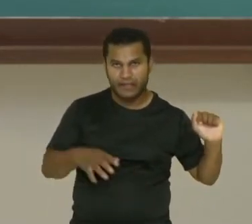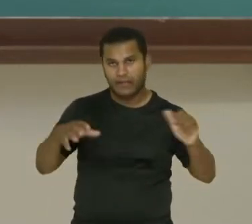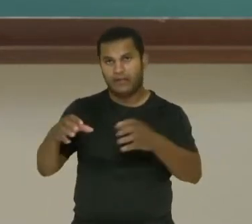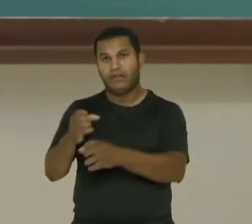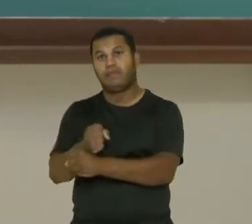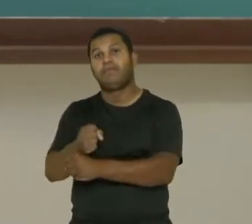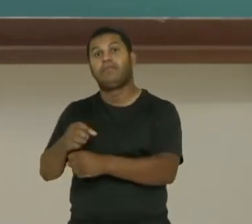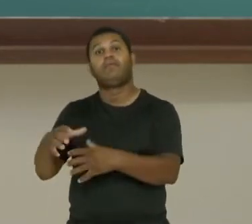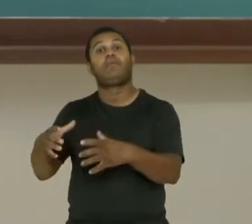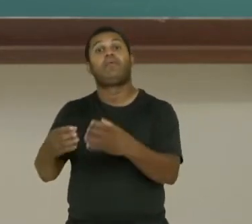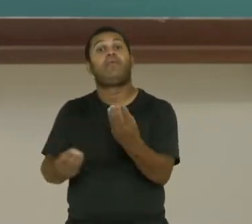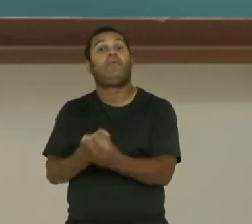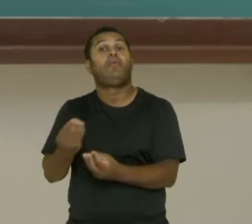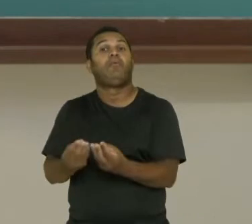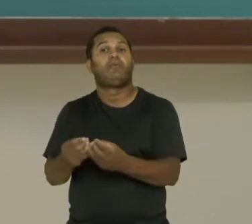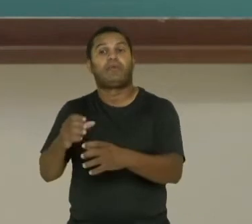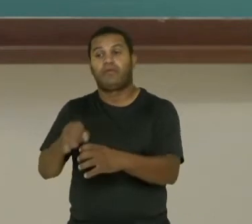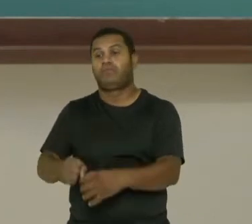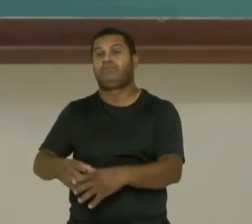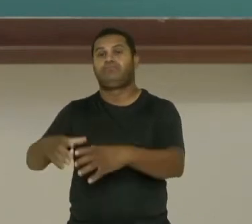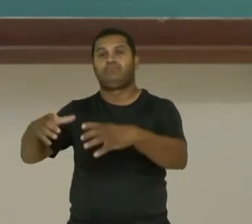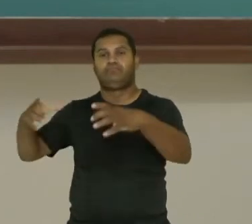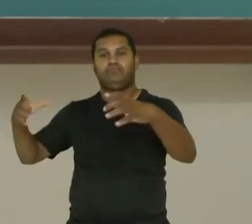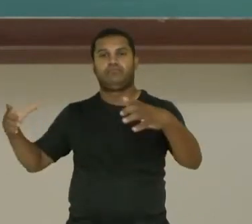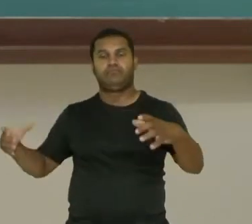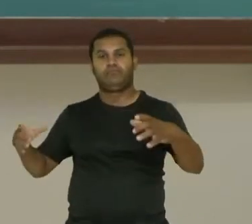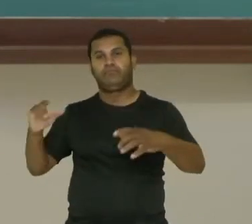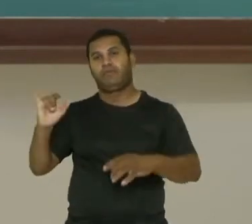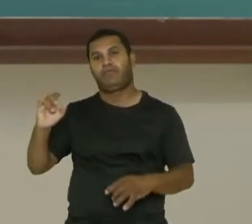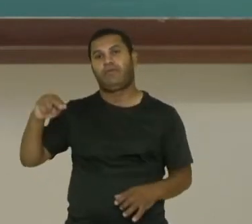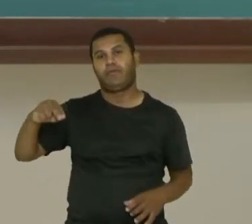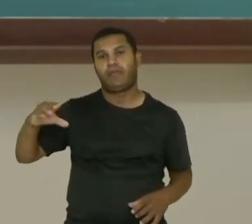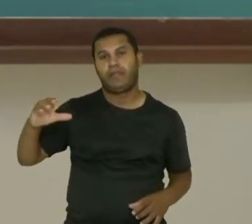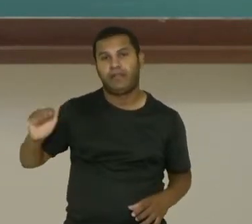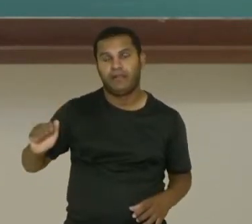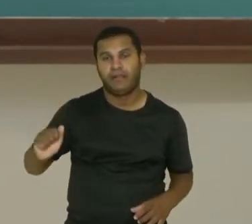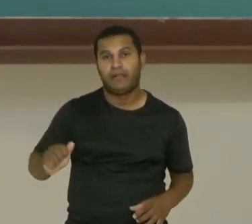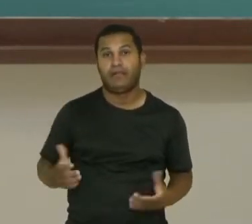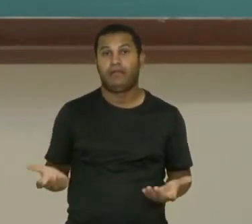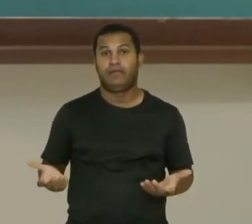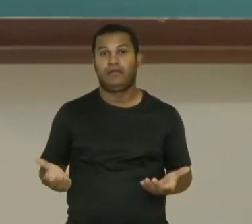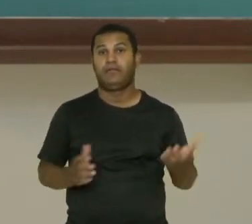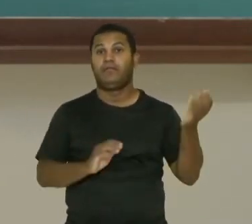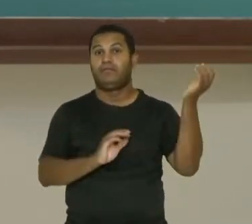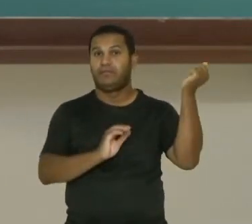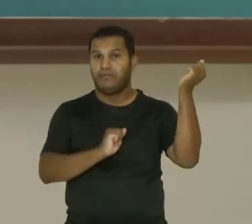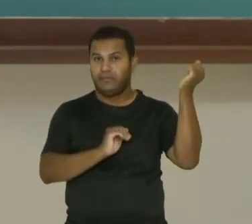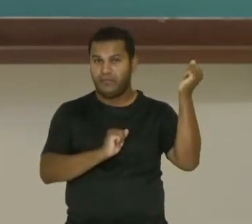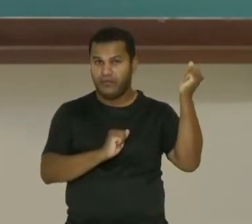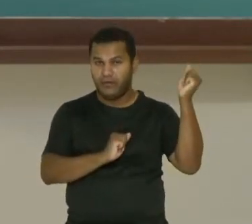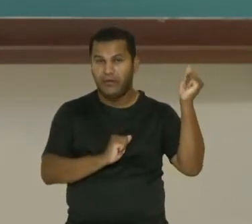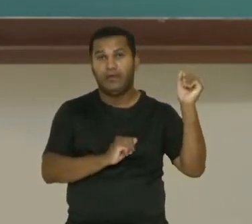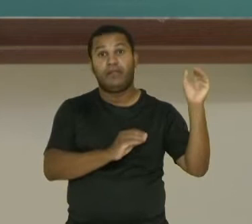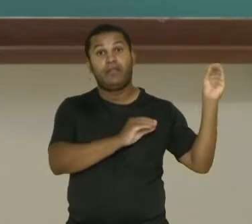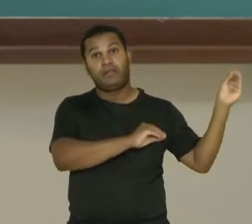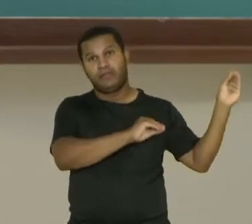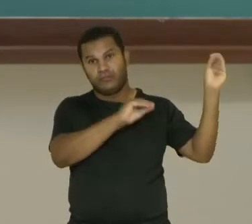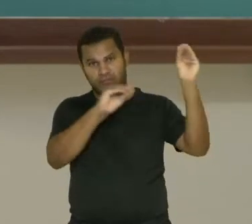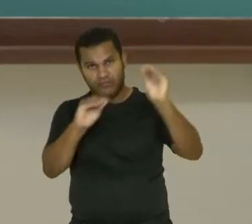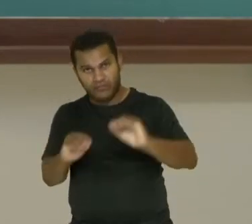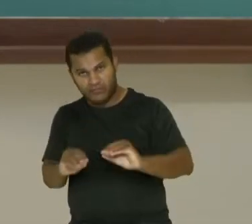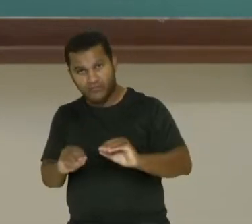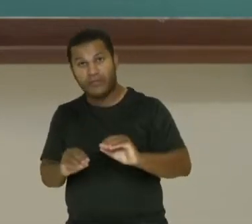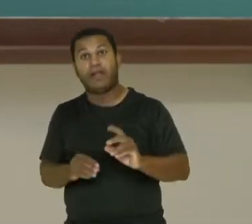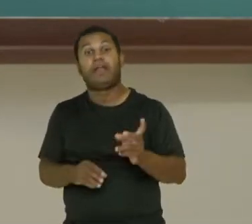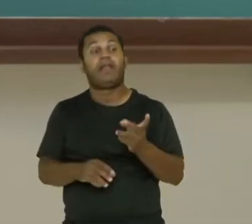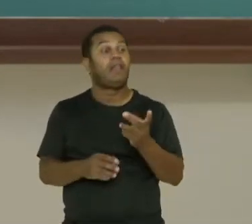Caribe em direção ao continente. Primeiro vão chegar, então vai ter duas expedições, né? Hernán Cortés vai em região ao Império